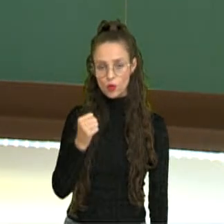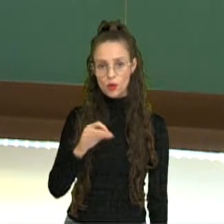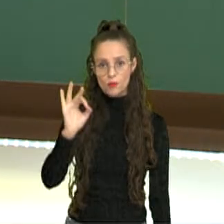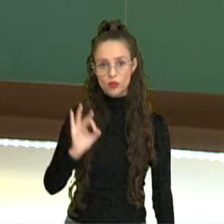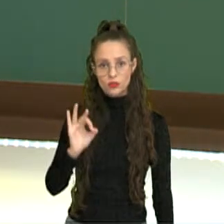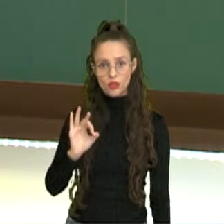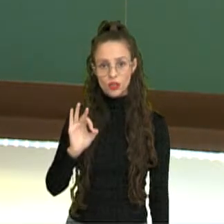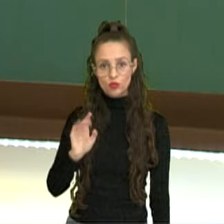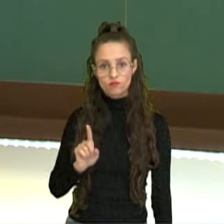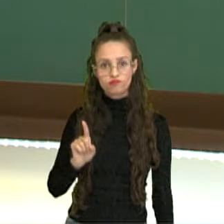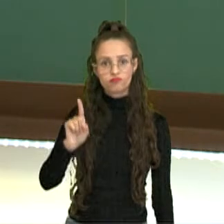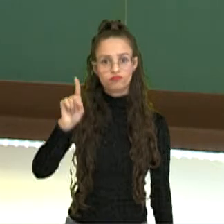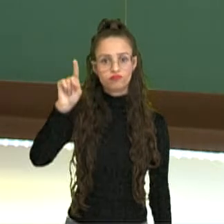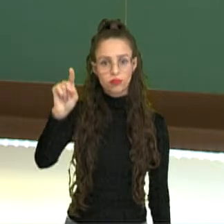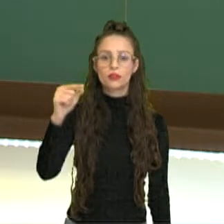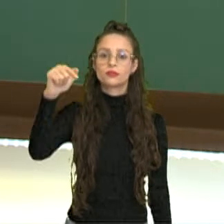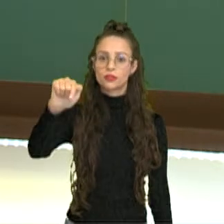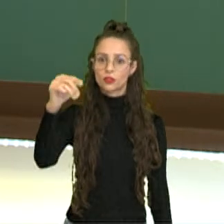69,8% para